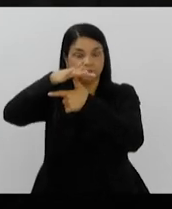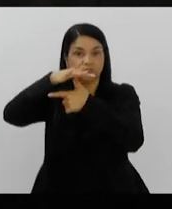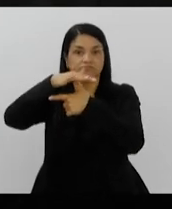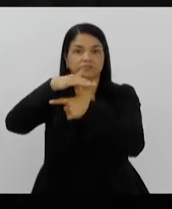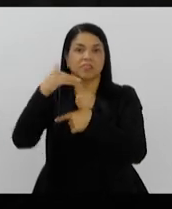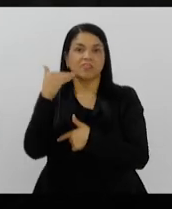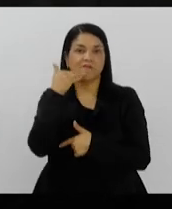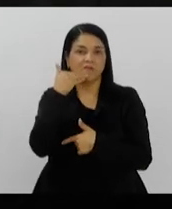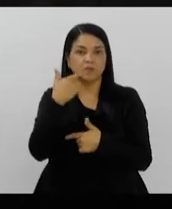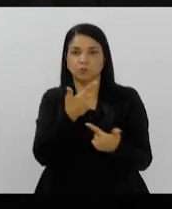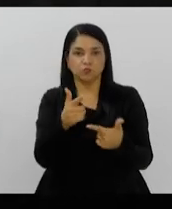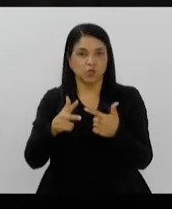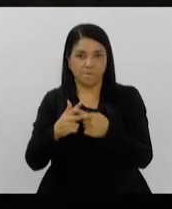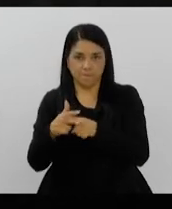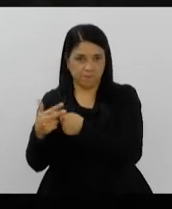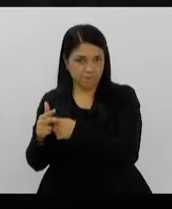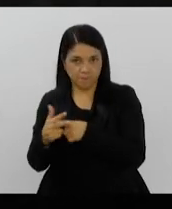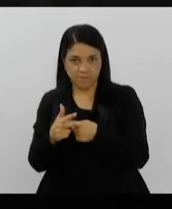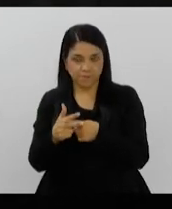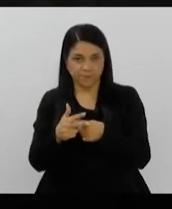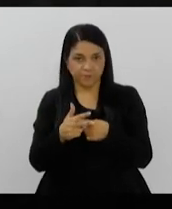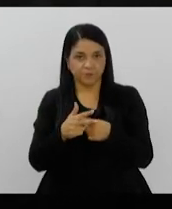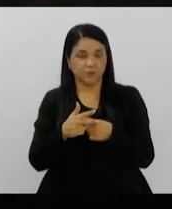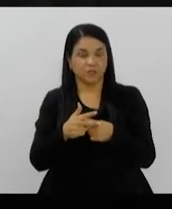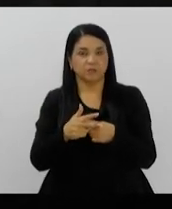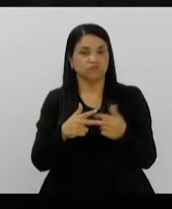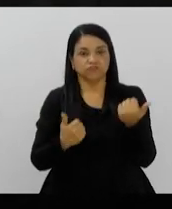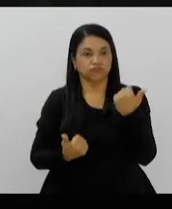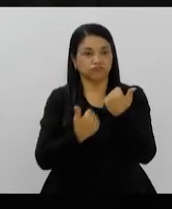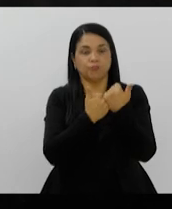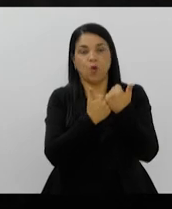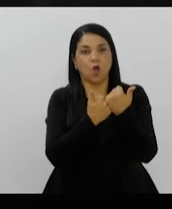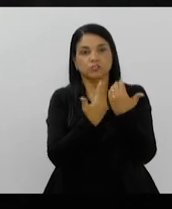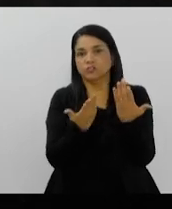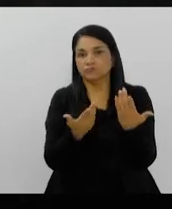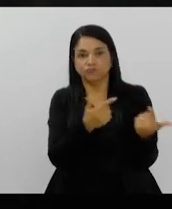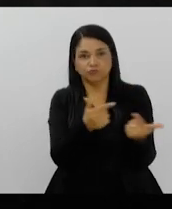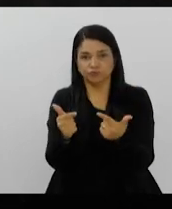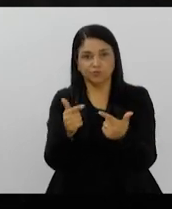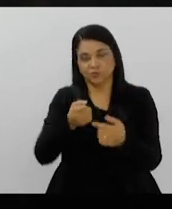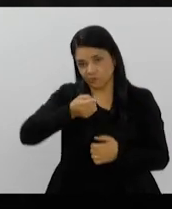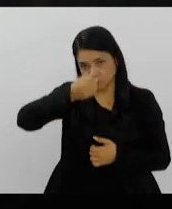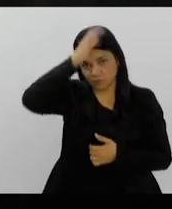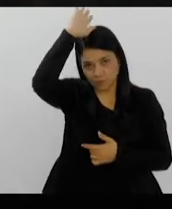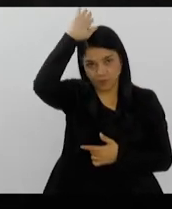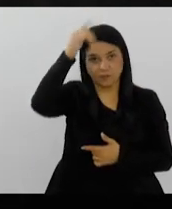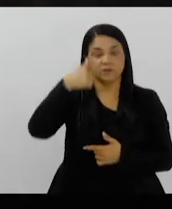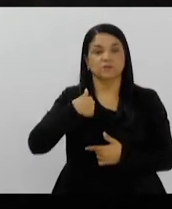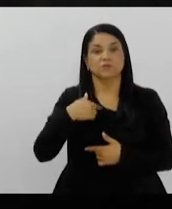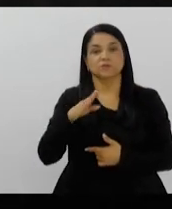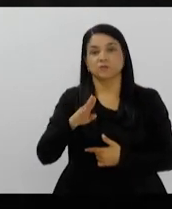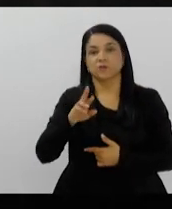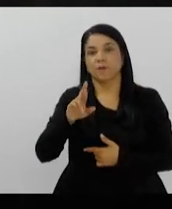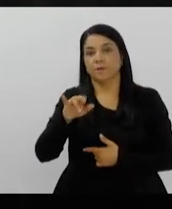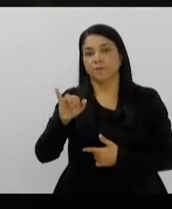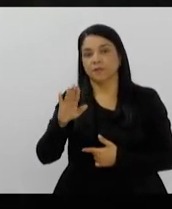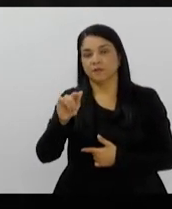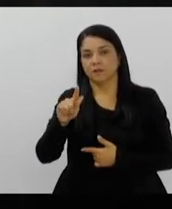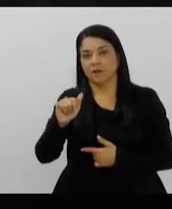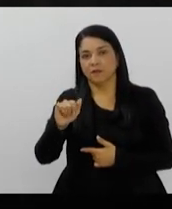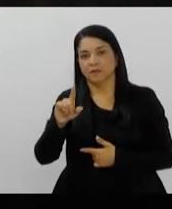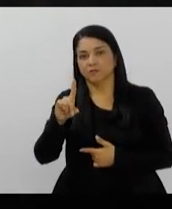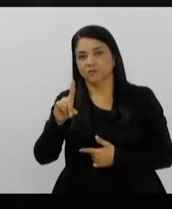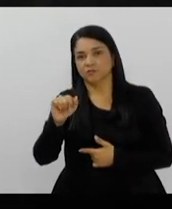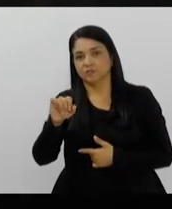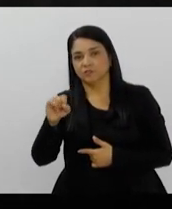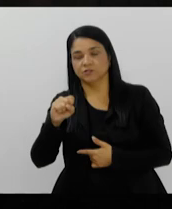sem manutenção, sem nenhum tipo de suporte a quem estava lá na frente, os próprios bombeiros, os brigadistas, os voluntários,